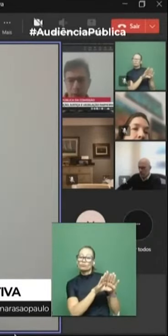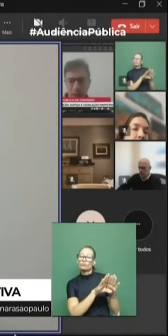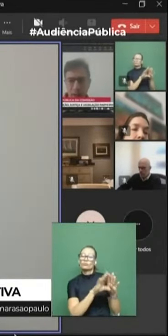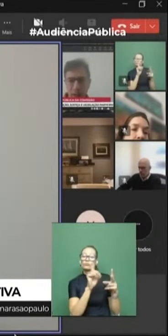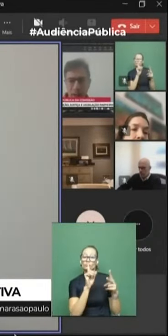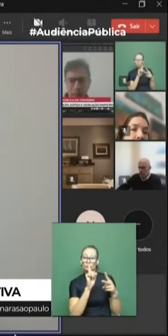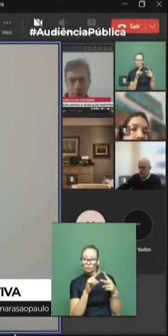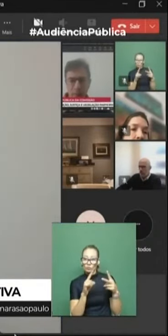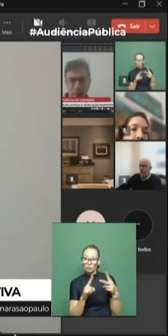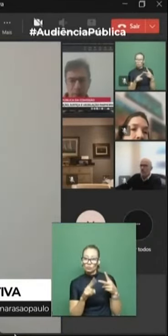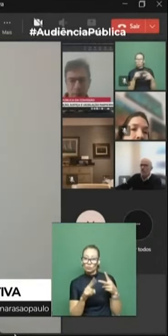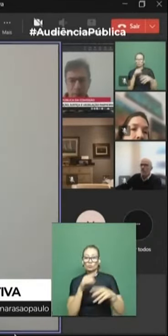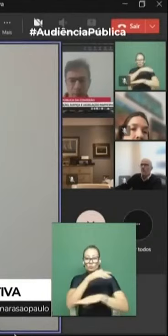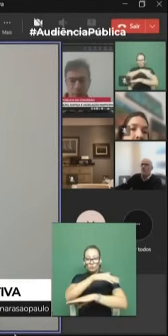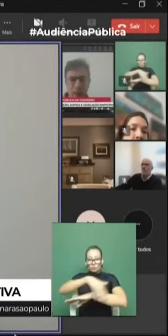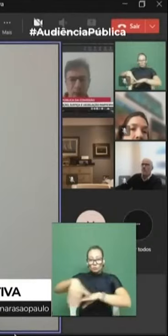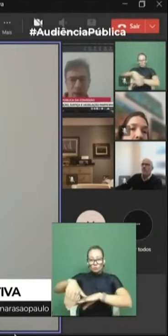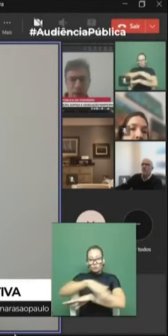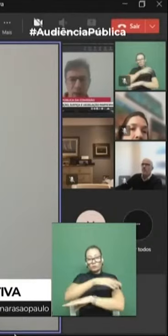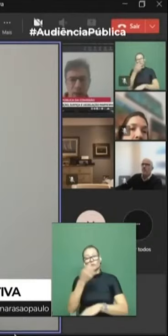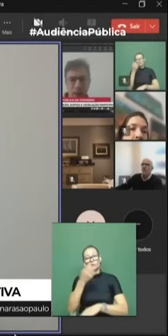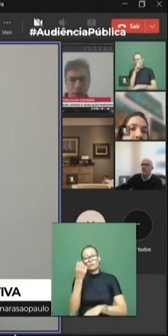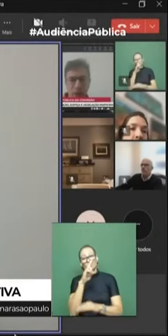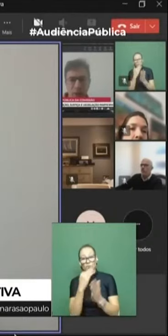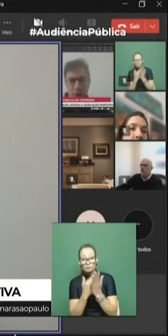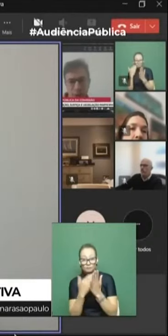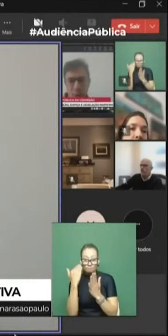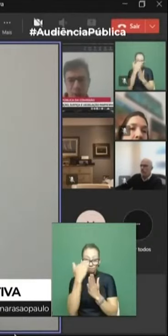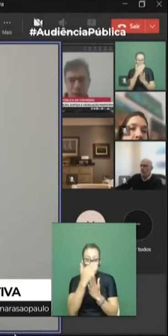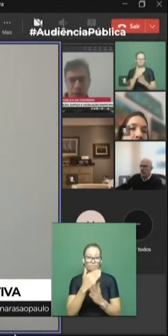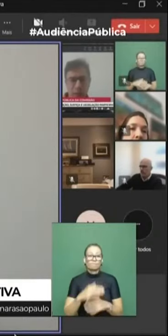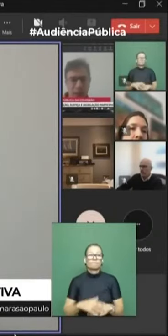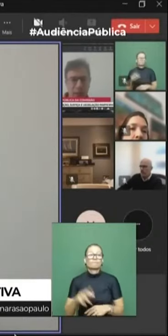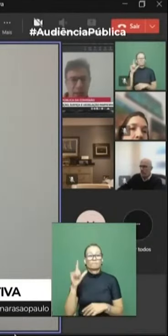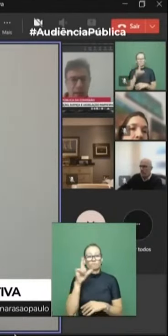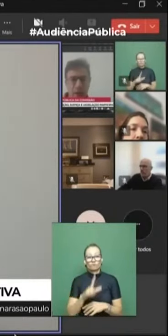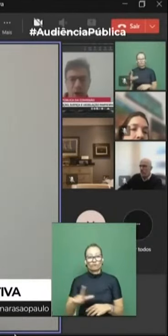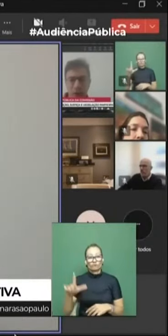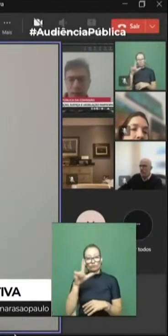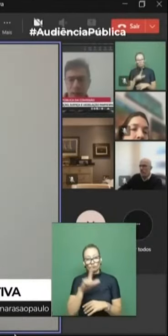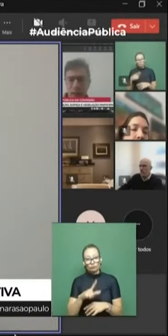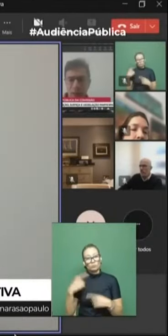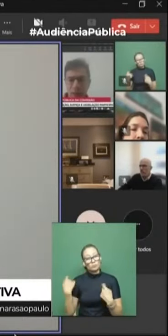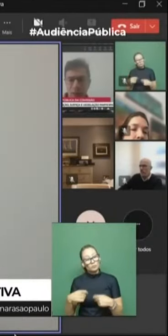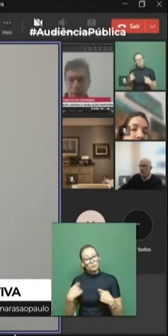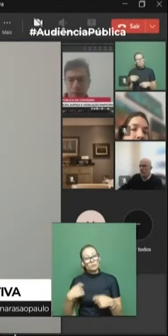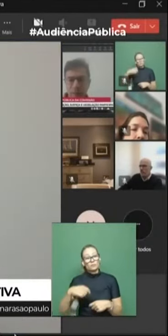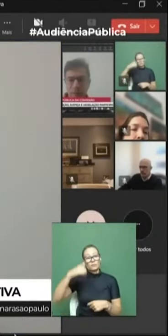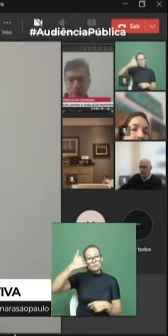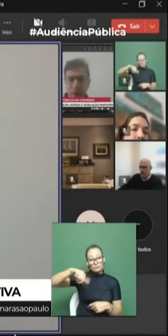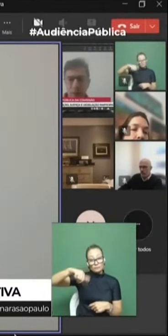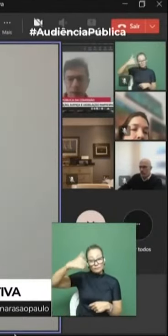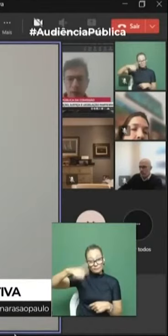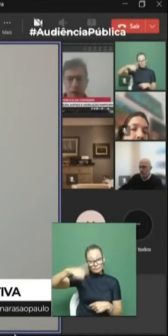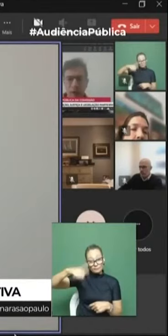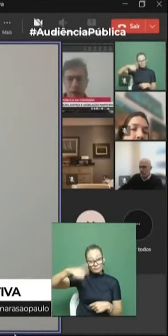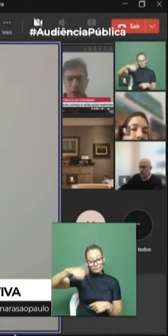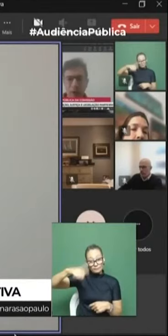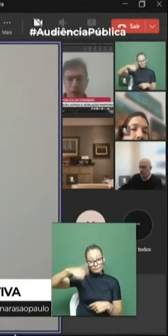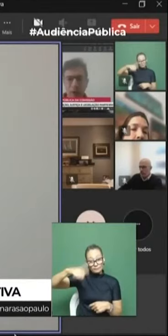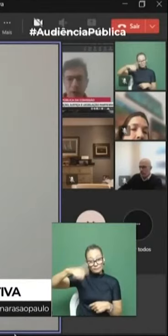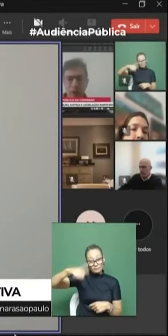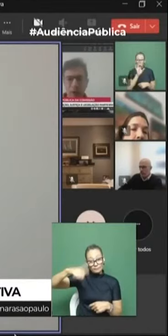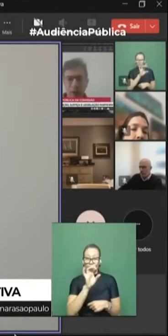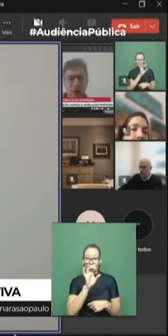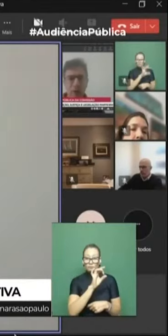mais quadras fiscais. E isso, lógico, obviamente, teria de ser avaliado caso a caso, né? Mas